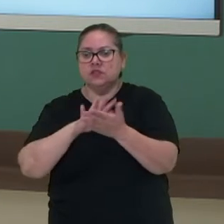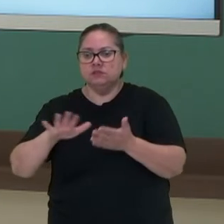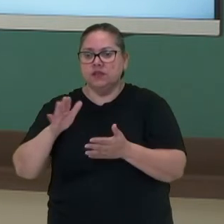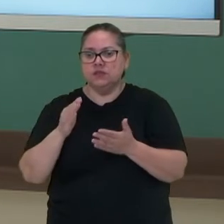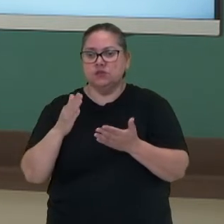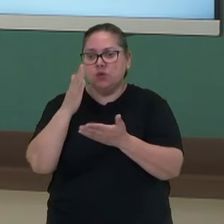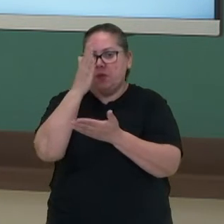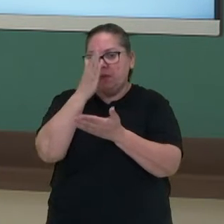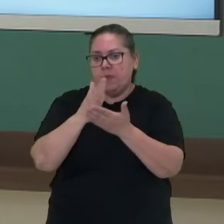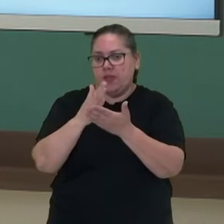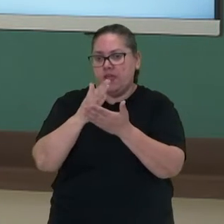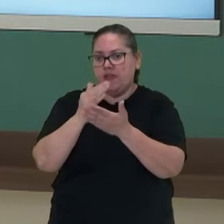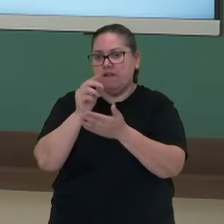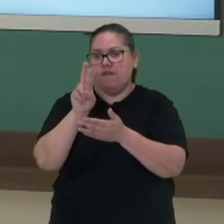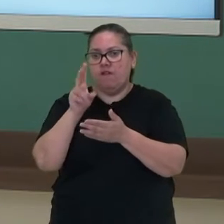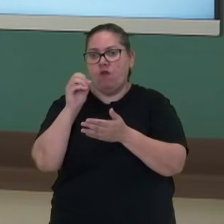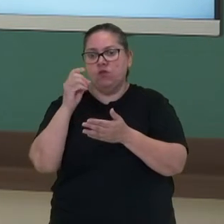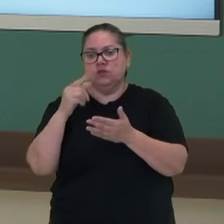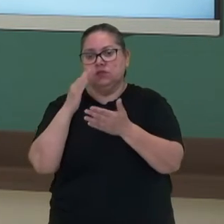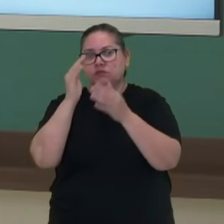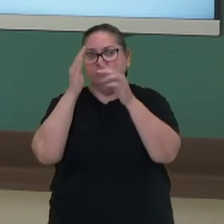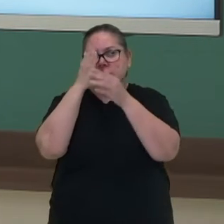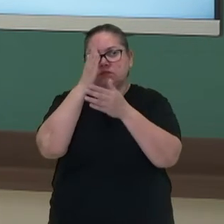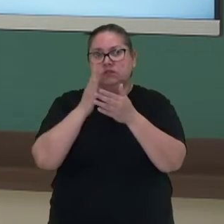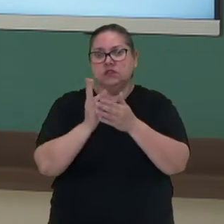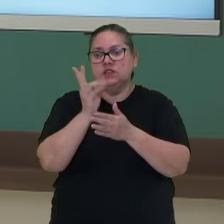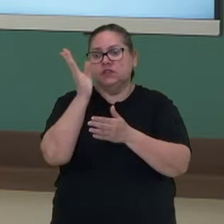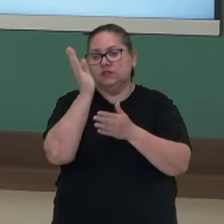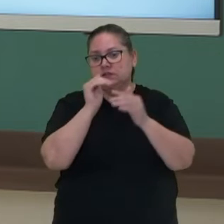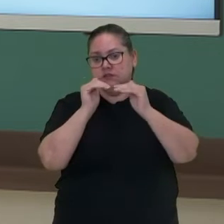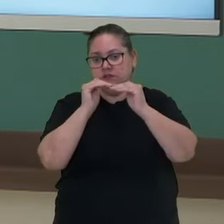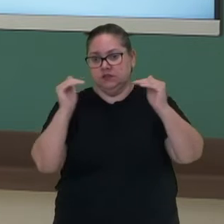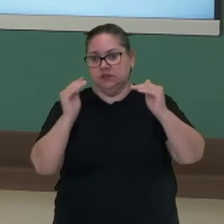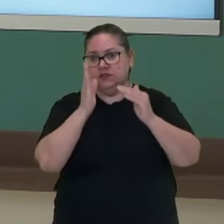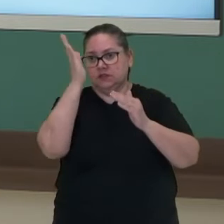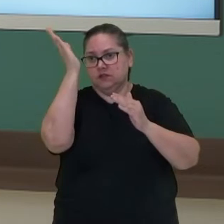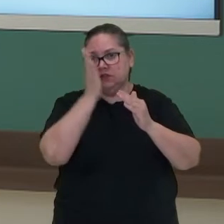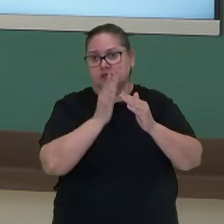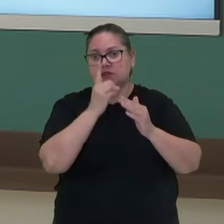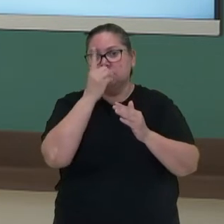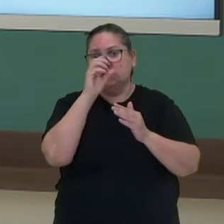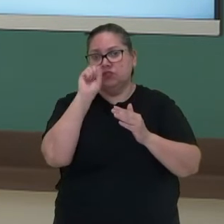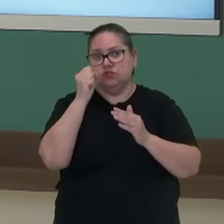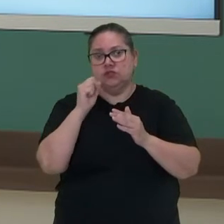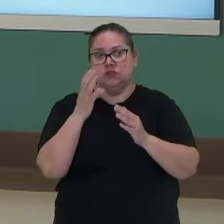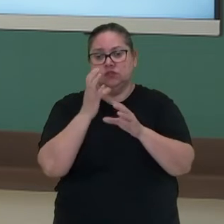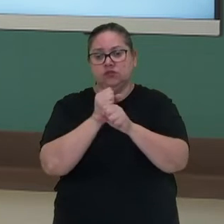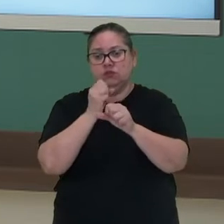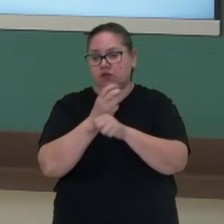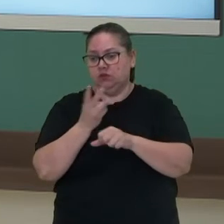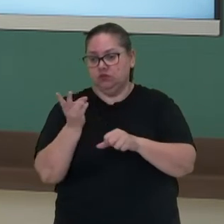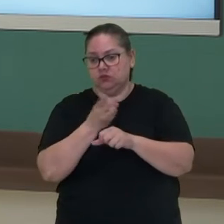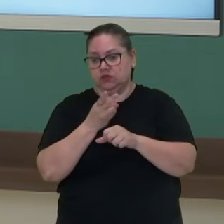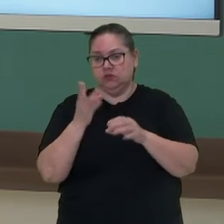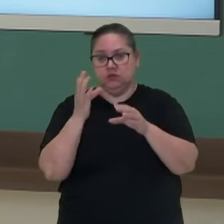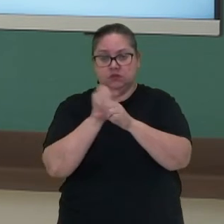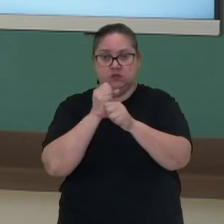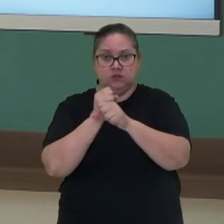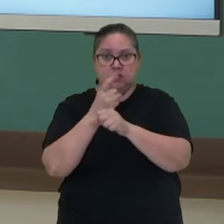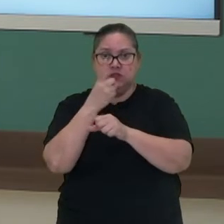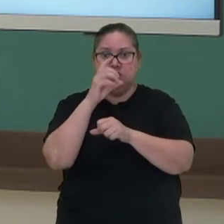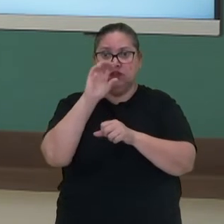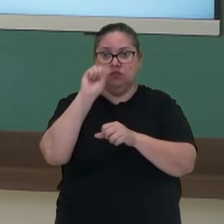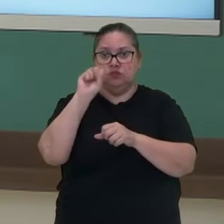volta, de um ângulo raso. Um ângulo que mede 180 graus. Então, se eu somar os dois, tem que fechar